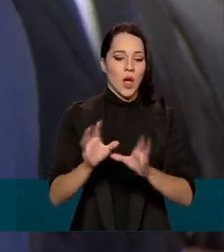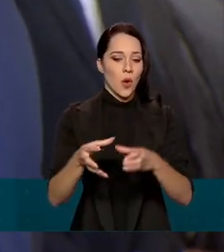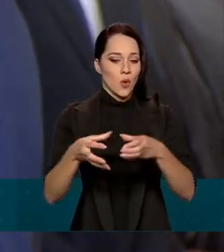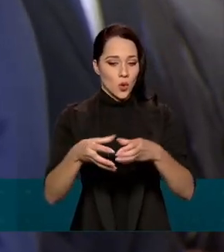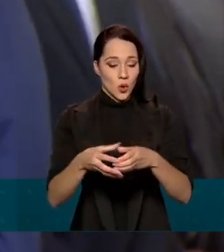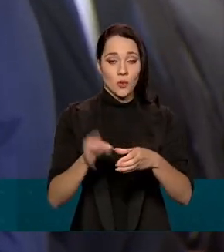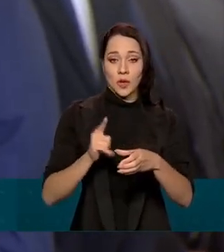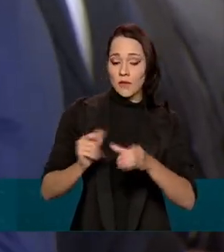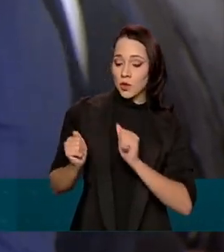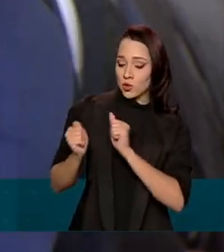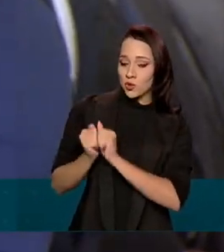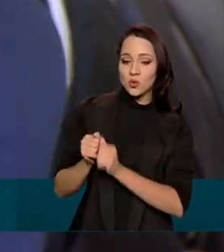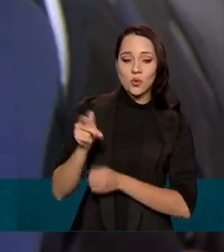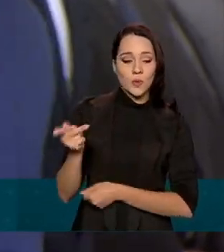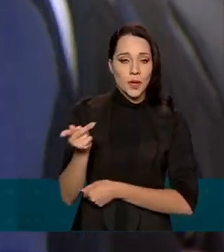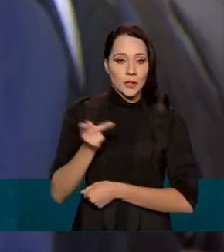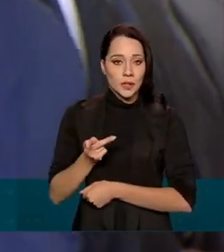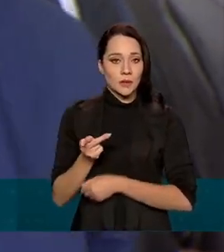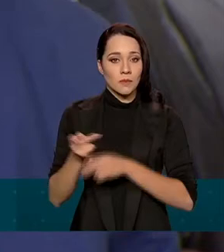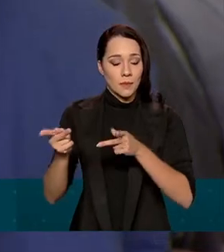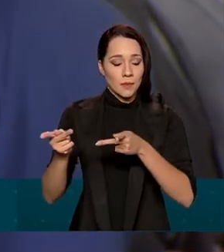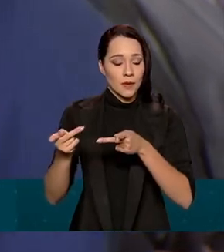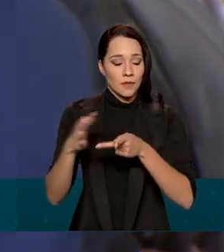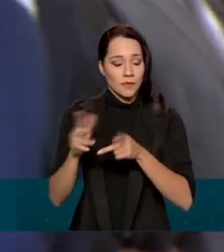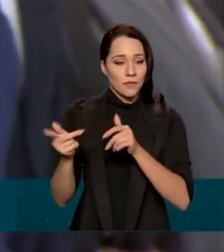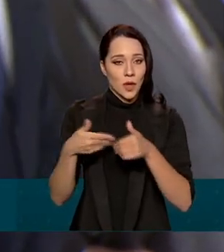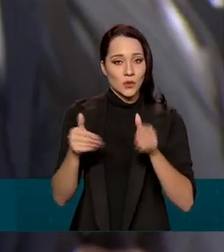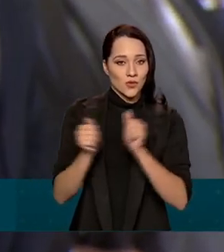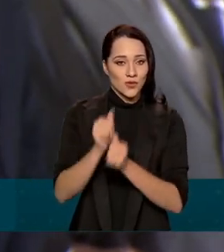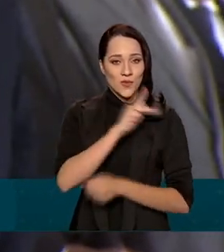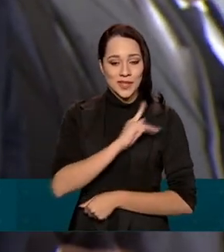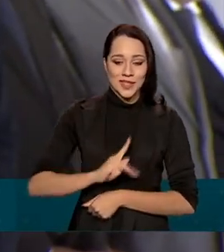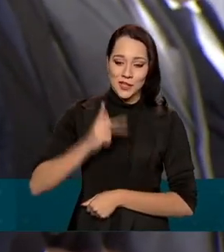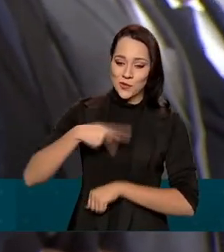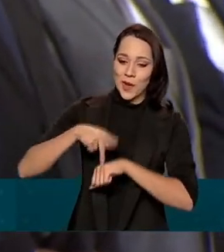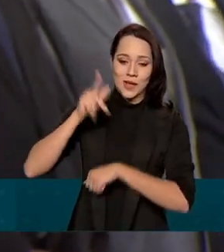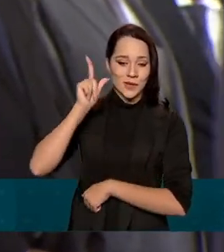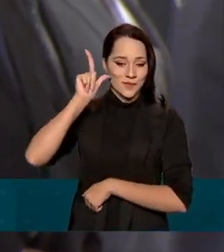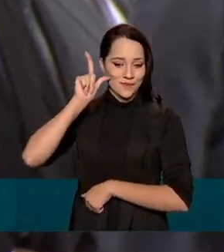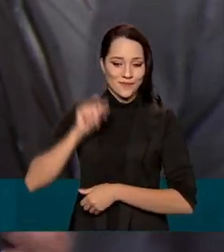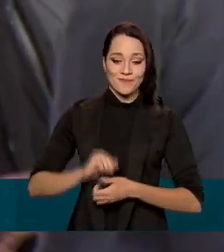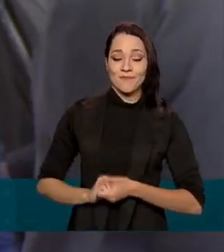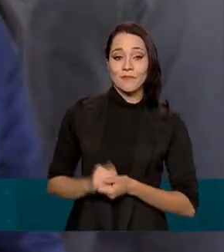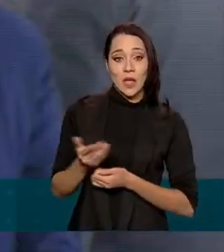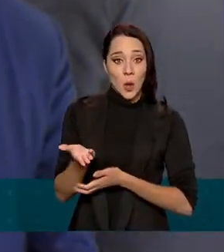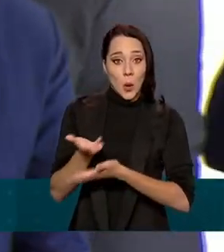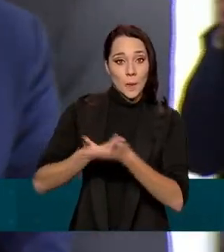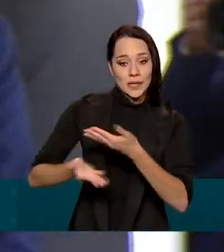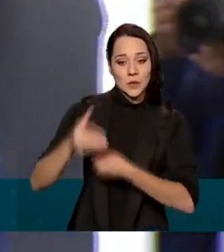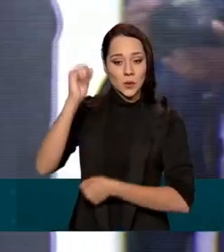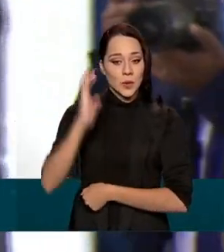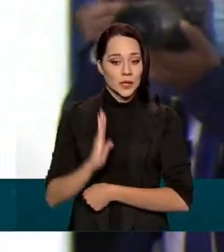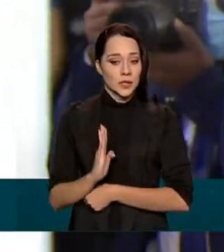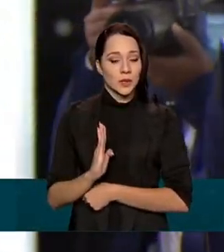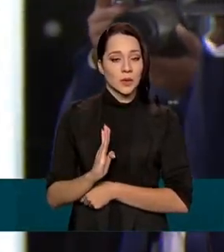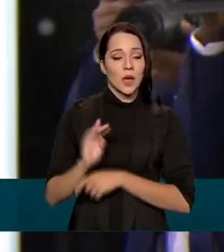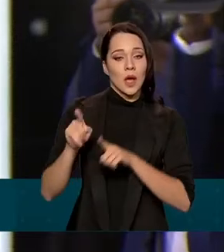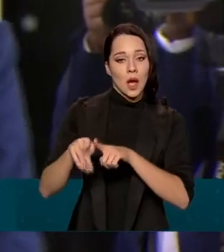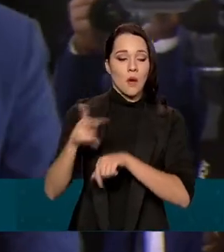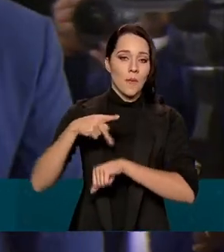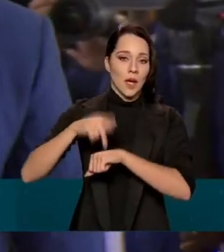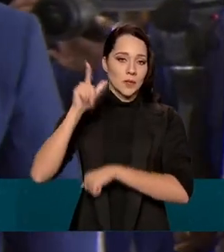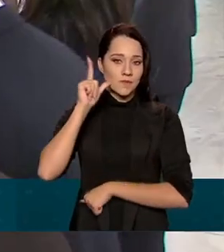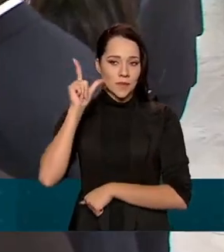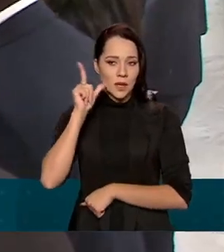que veio junto com o presidente da Guiné-Bissau. Bem, a cooperação prestada pelo Brasil à